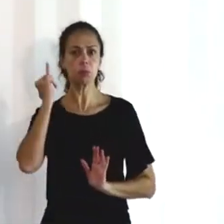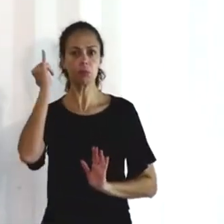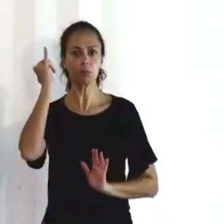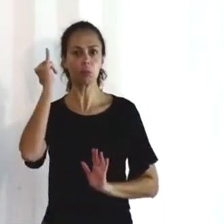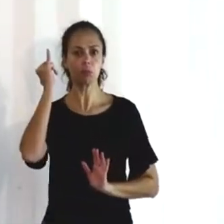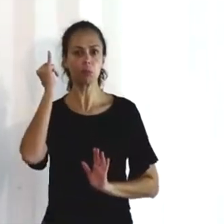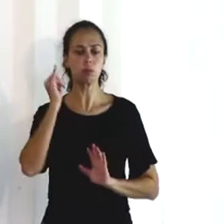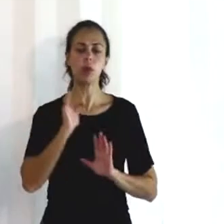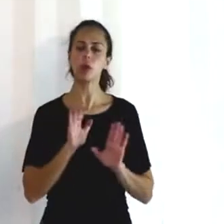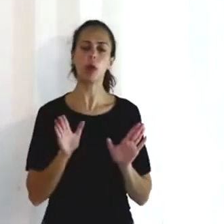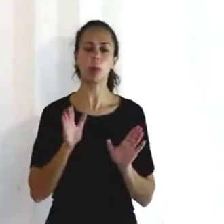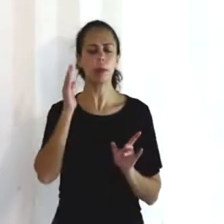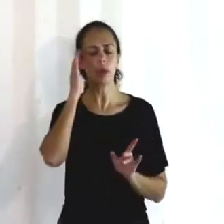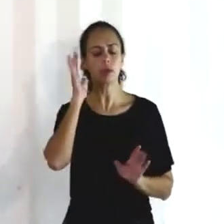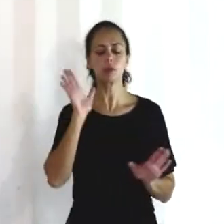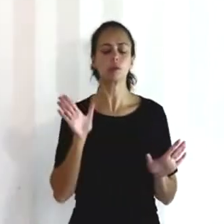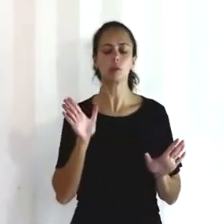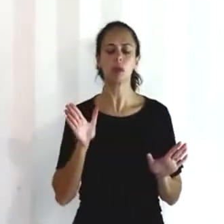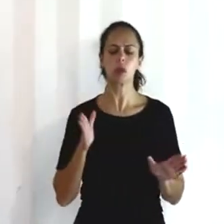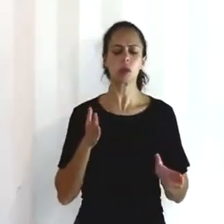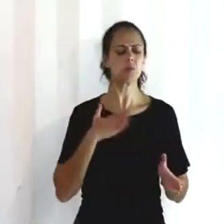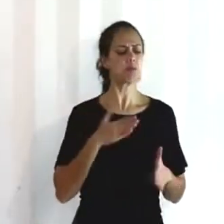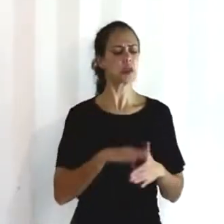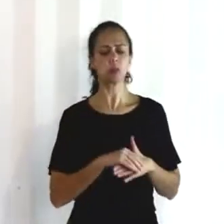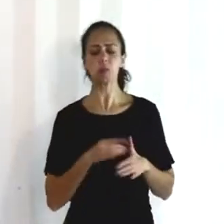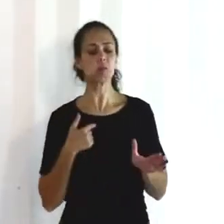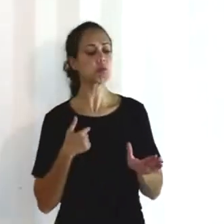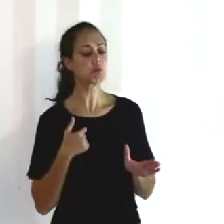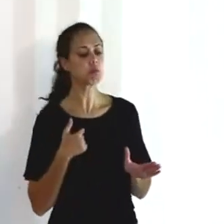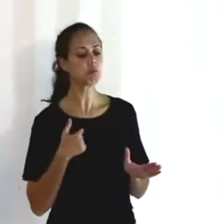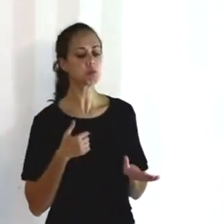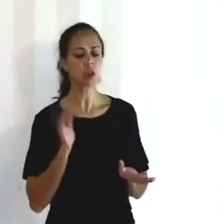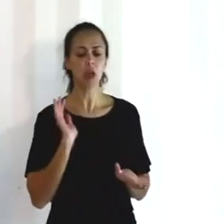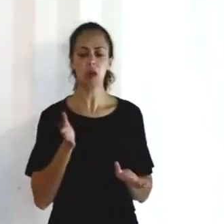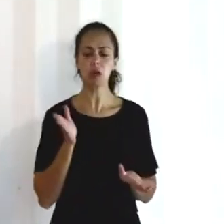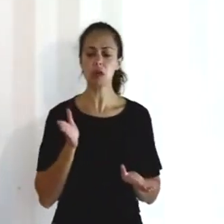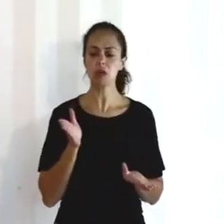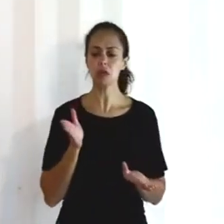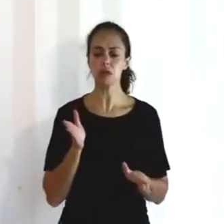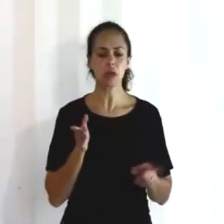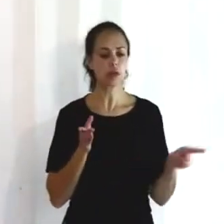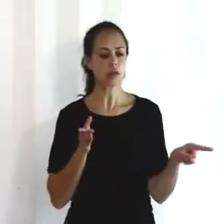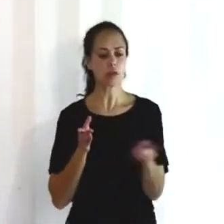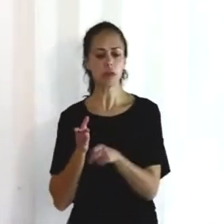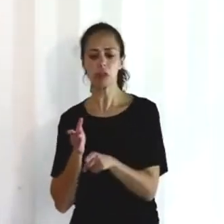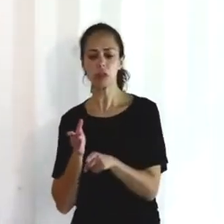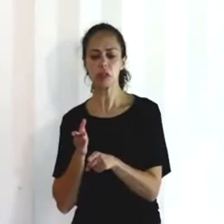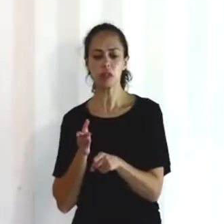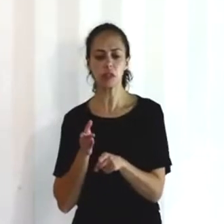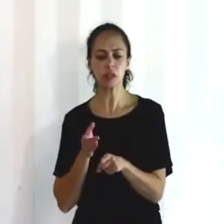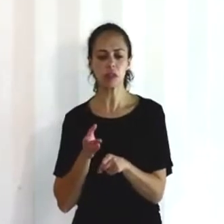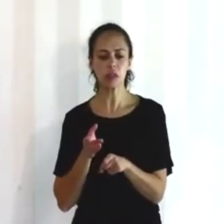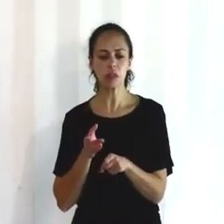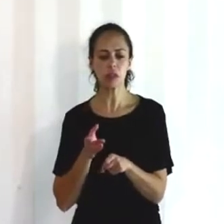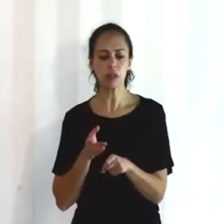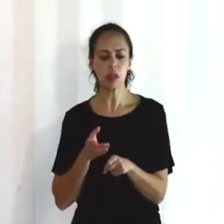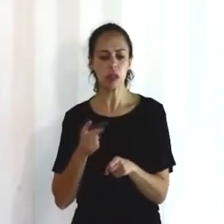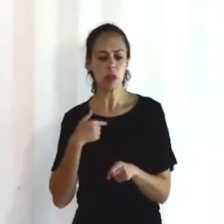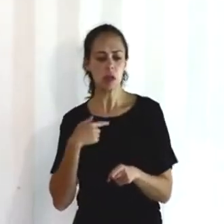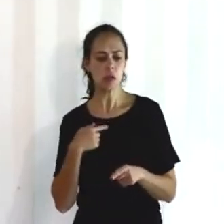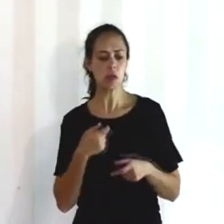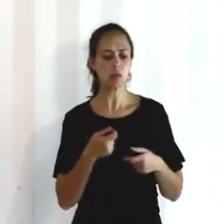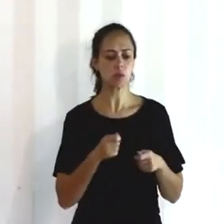deviam a ele deveriam pagar. É como se eles tivessem usado do banco do rei. É como se eles tivessem